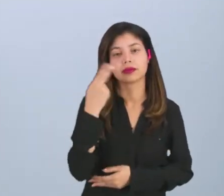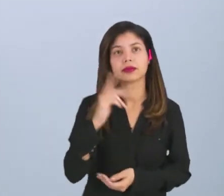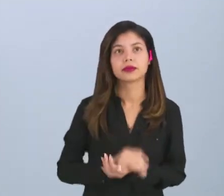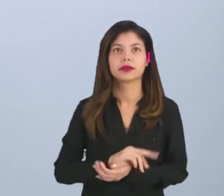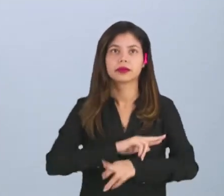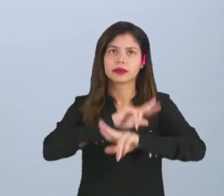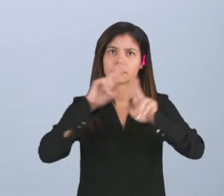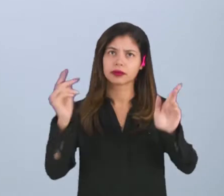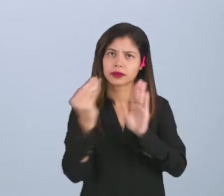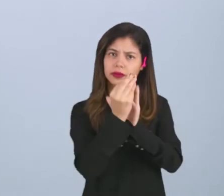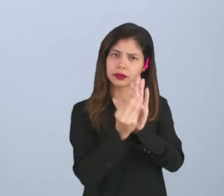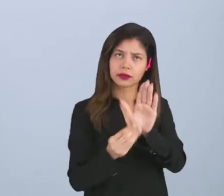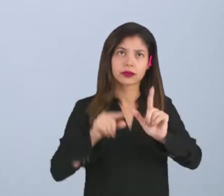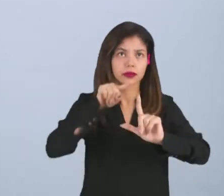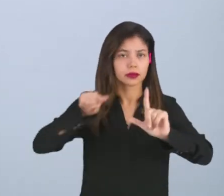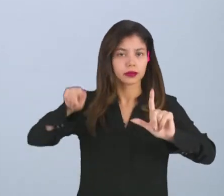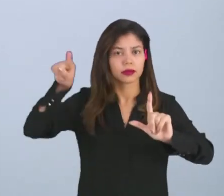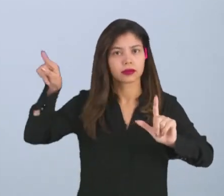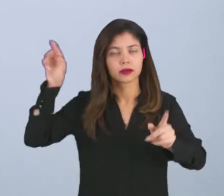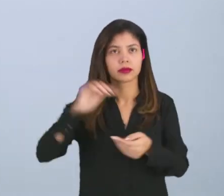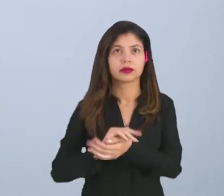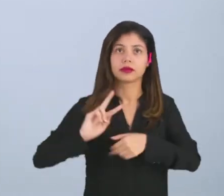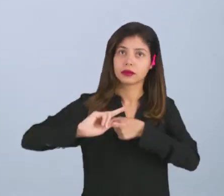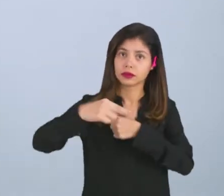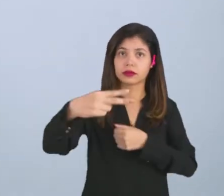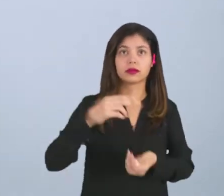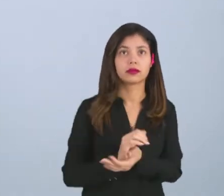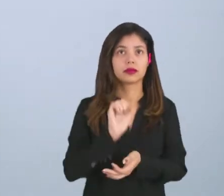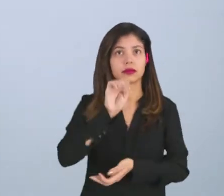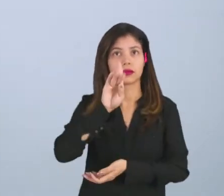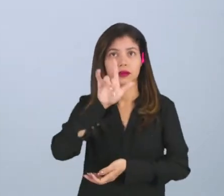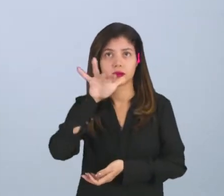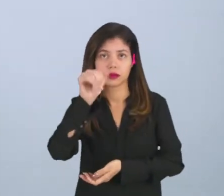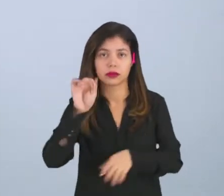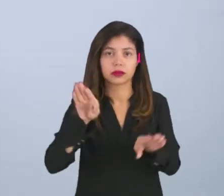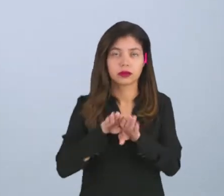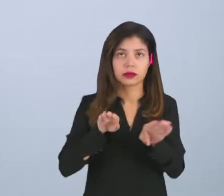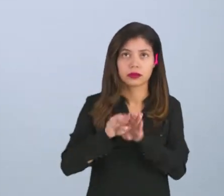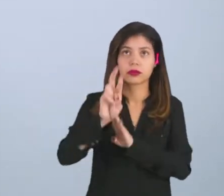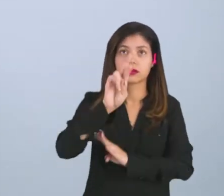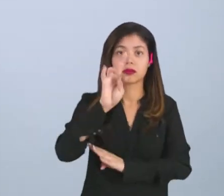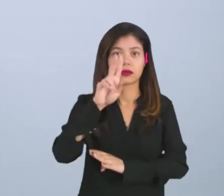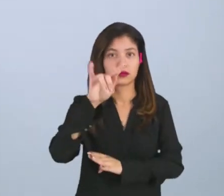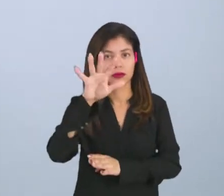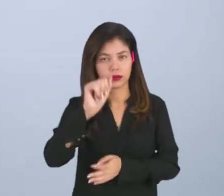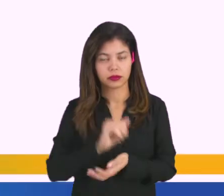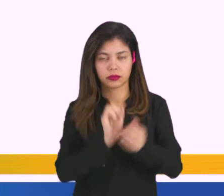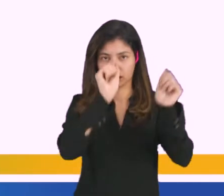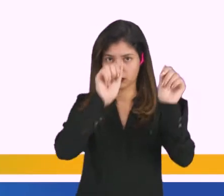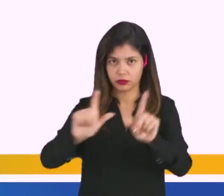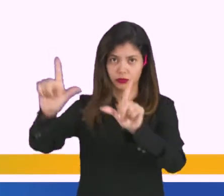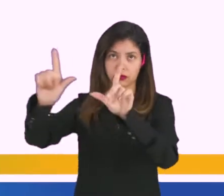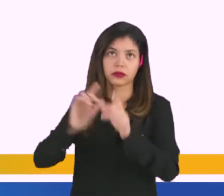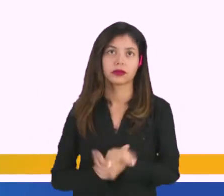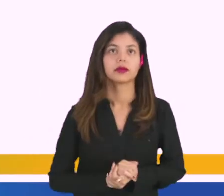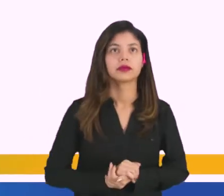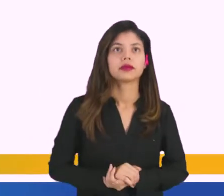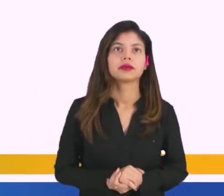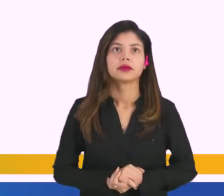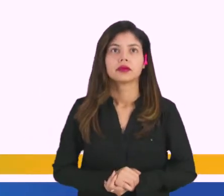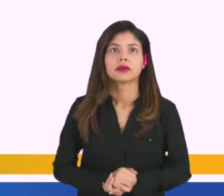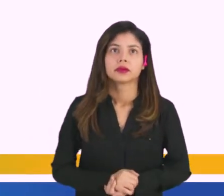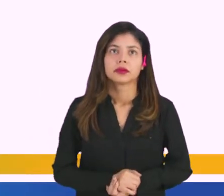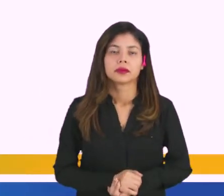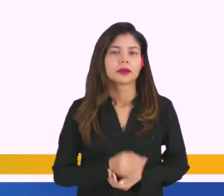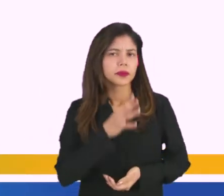falar sobre variáveis estatísticas em gráficos frequência absoluta e relativa então Acompanha comigo aí na sua tela